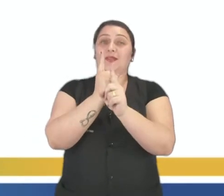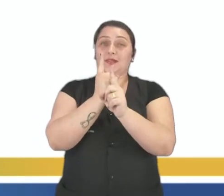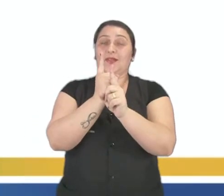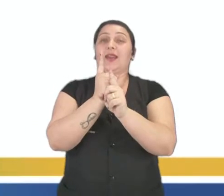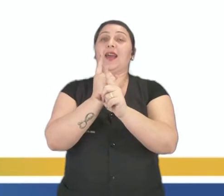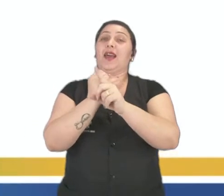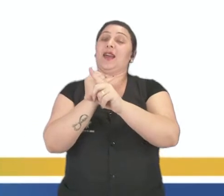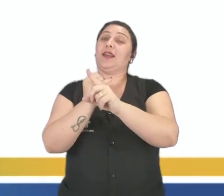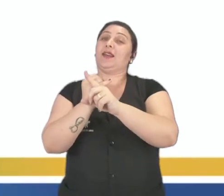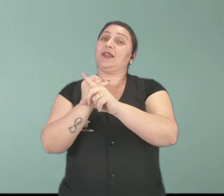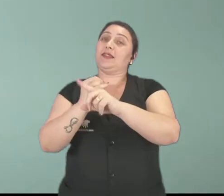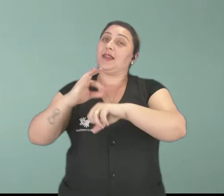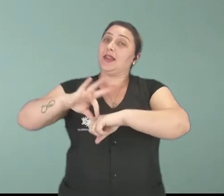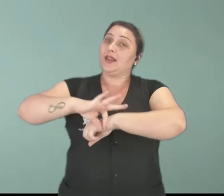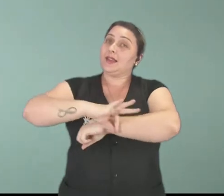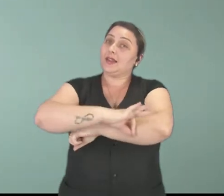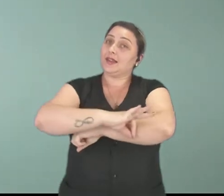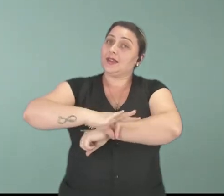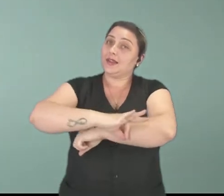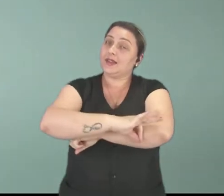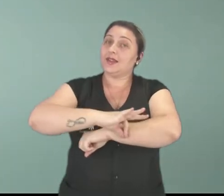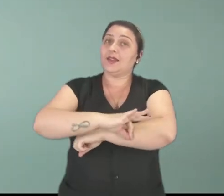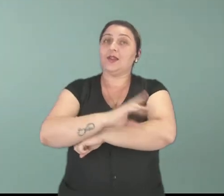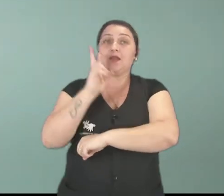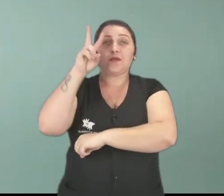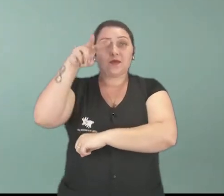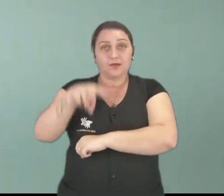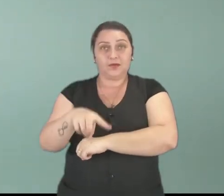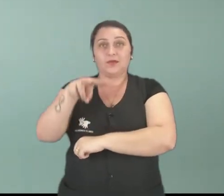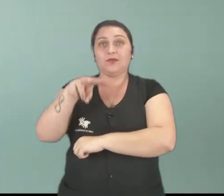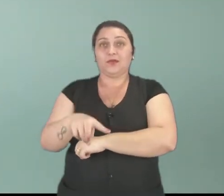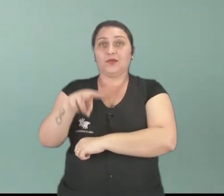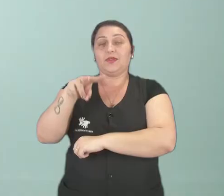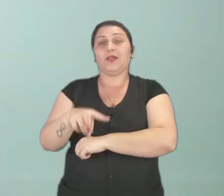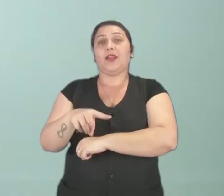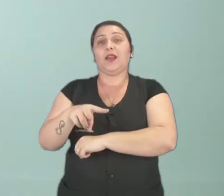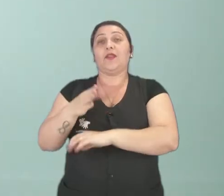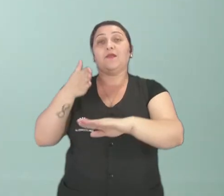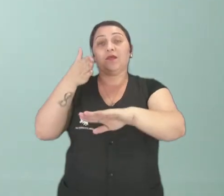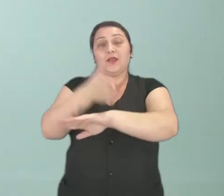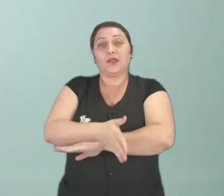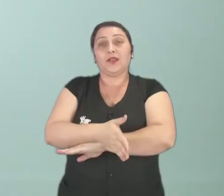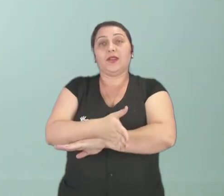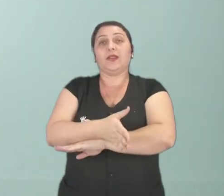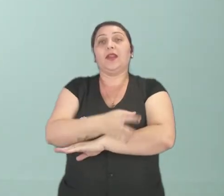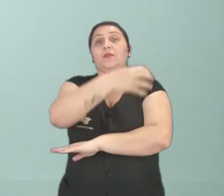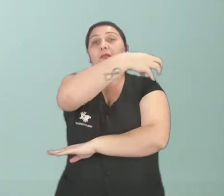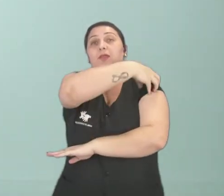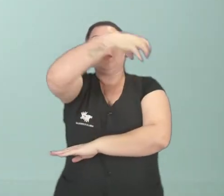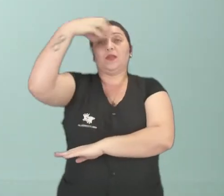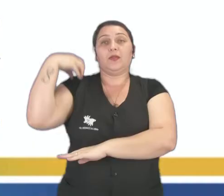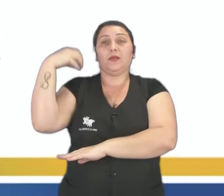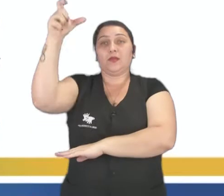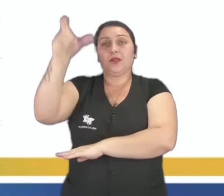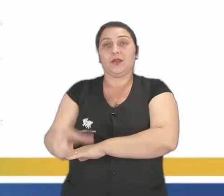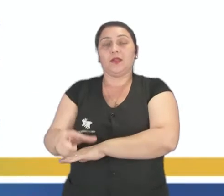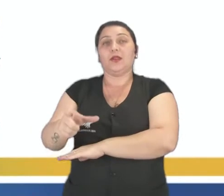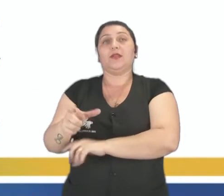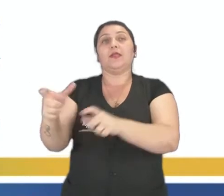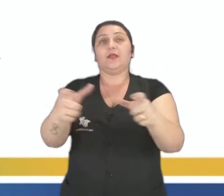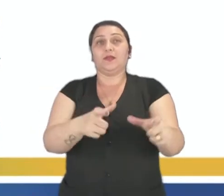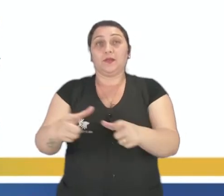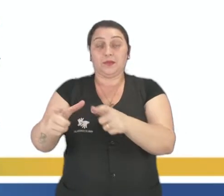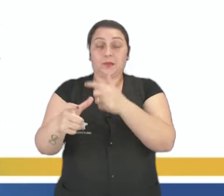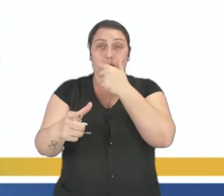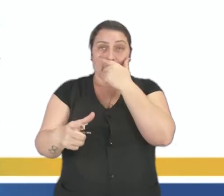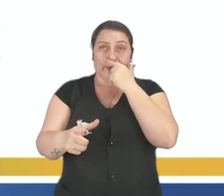arquiteturas, coisas muito interessantes dos olhos veem quando são visitadas pelos turistas nesses lugares.